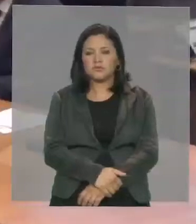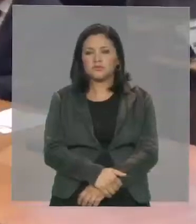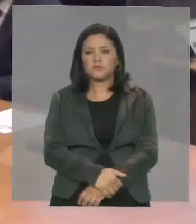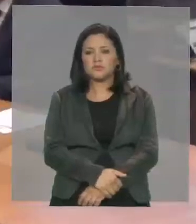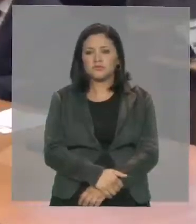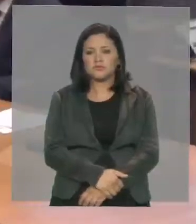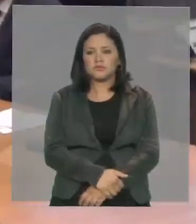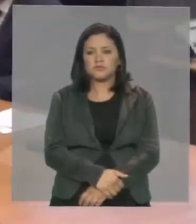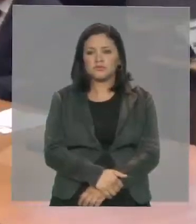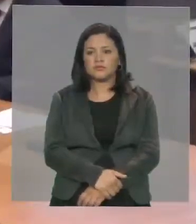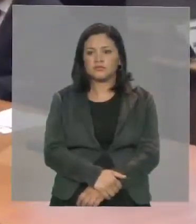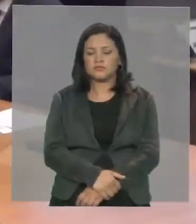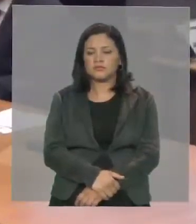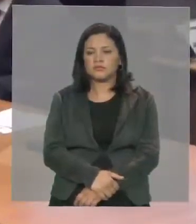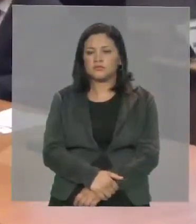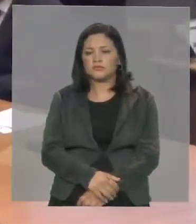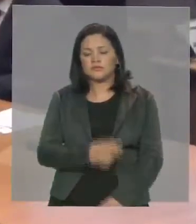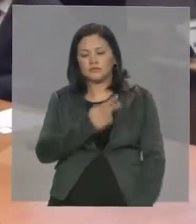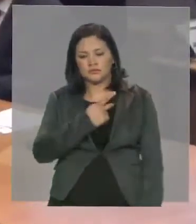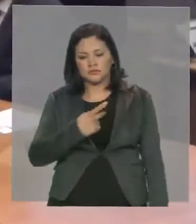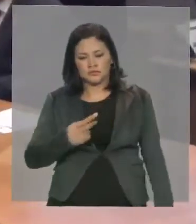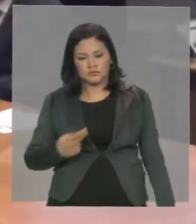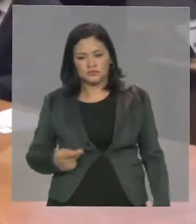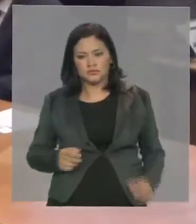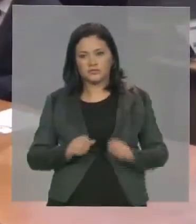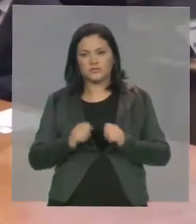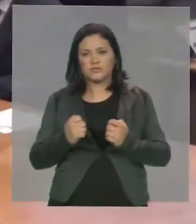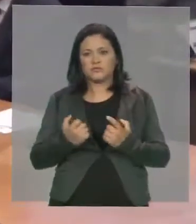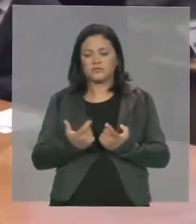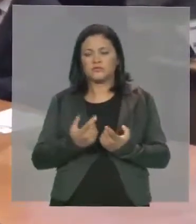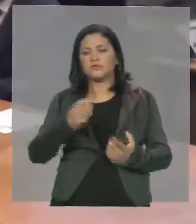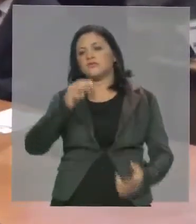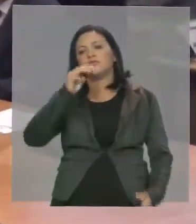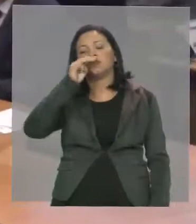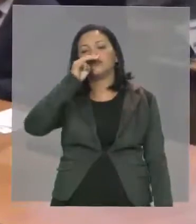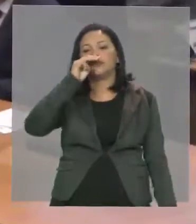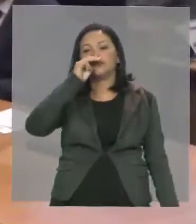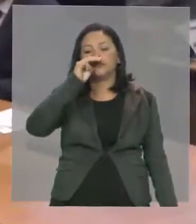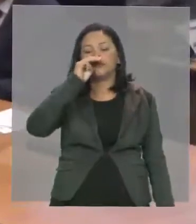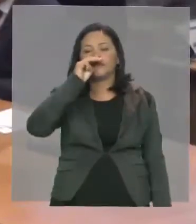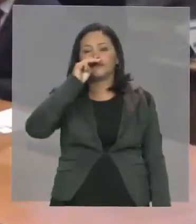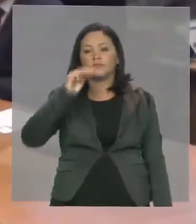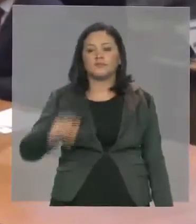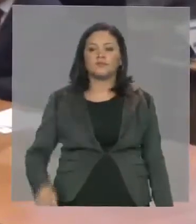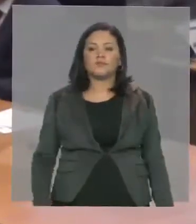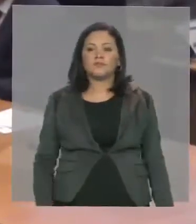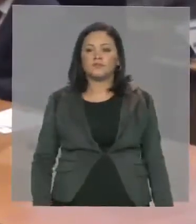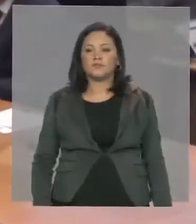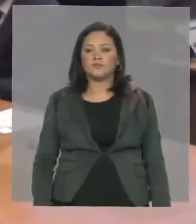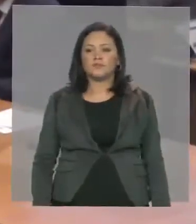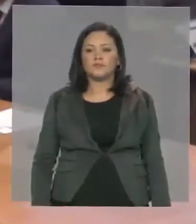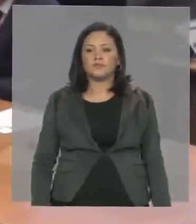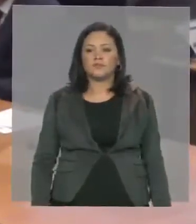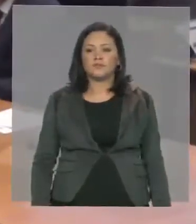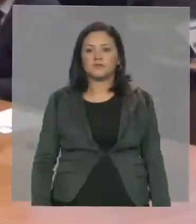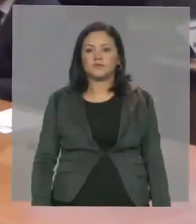Ilustríssimo senhor presidente desta casa, doutor Humberto Coutinho, demais membros da